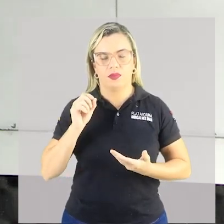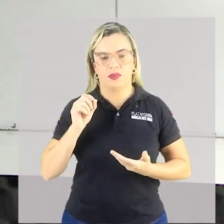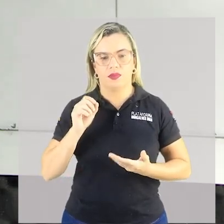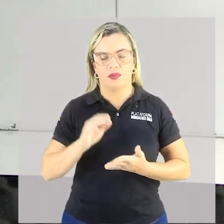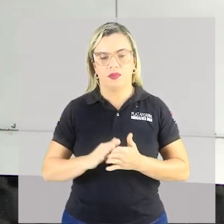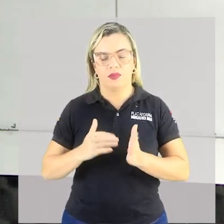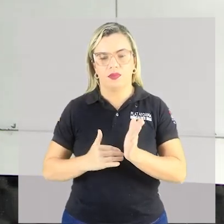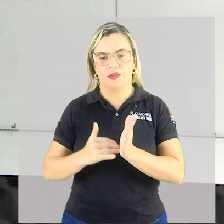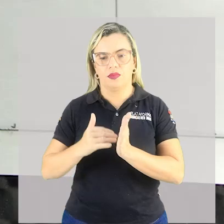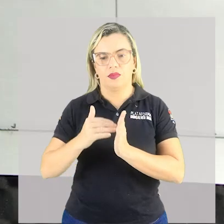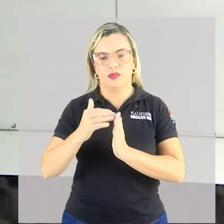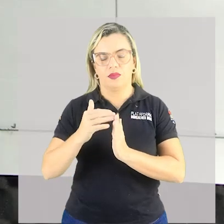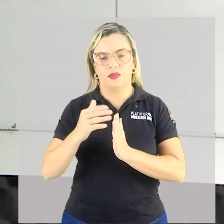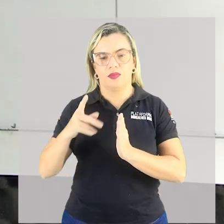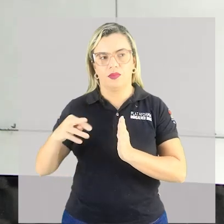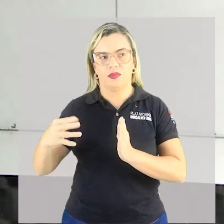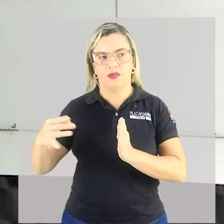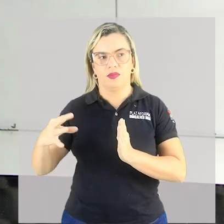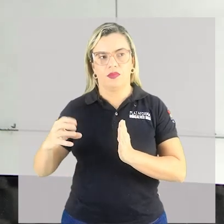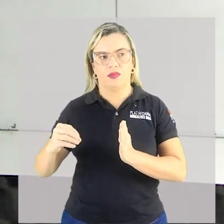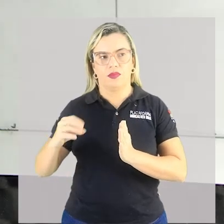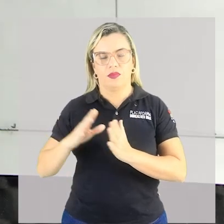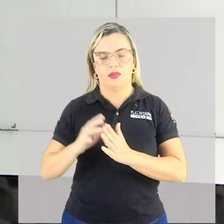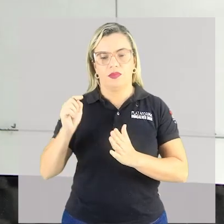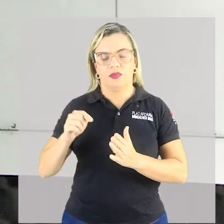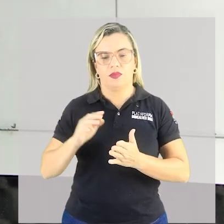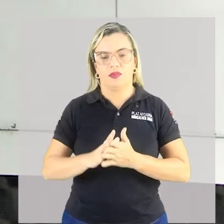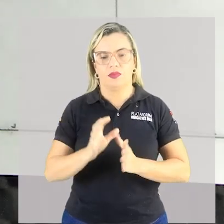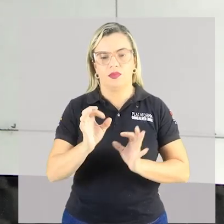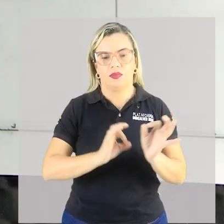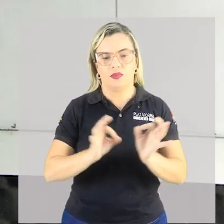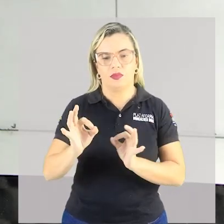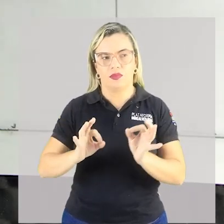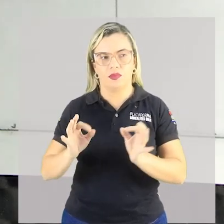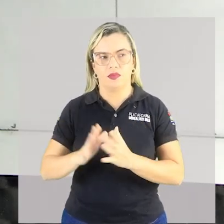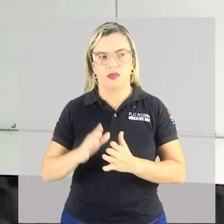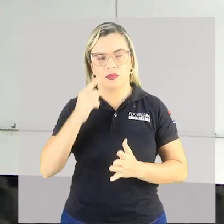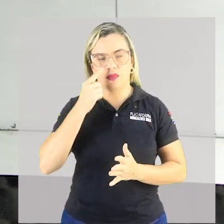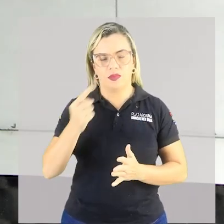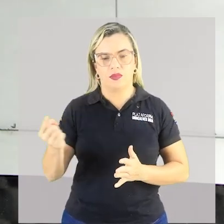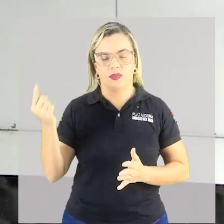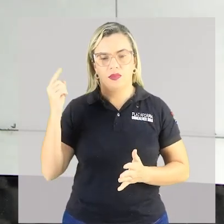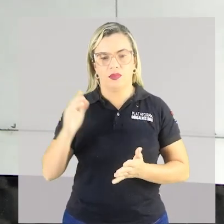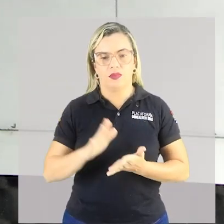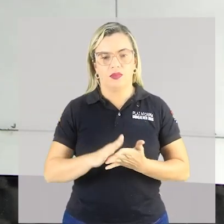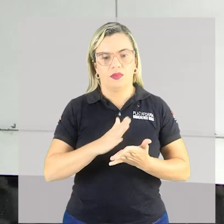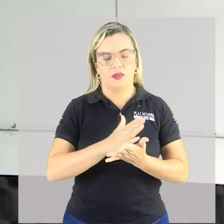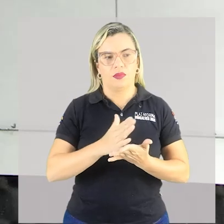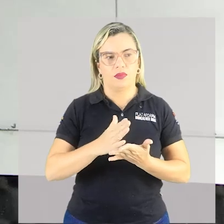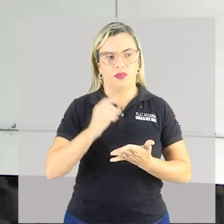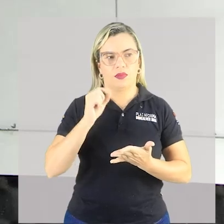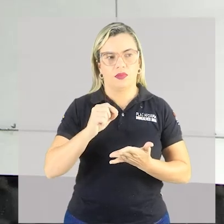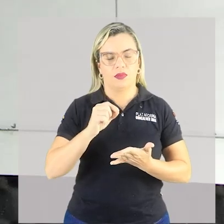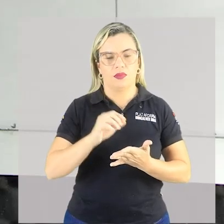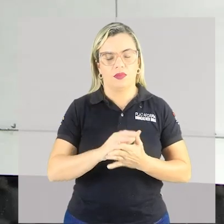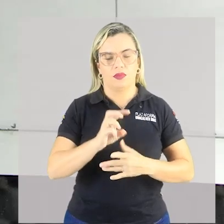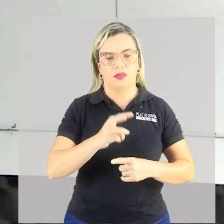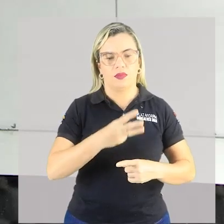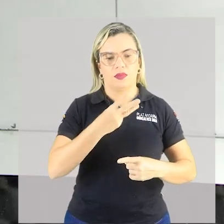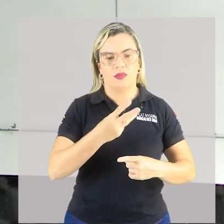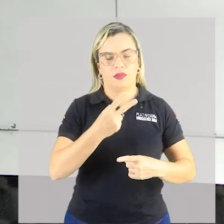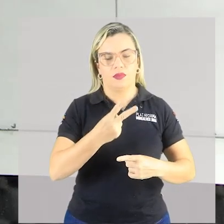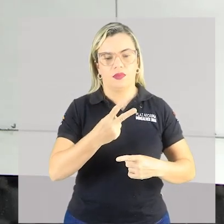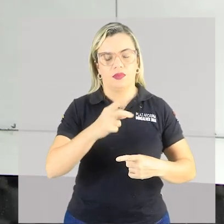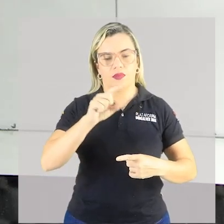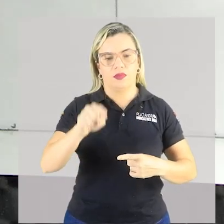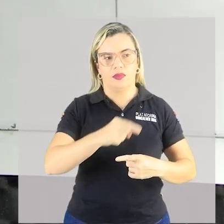esse aumento foi proporcional, a gente monta o quê? Uma proporção. O número inicial de internações das